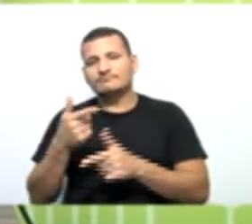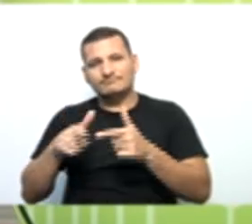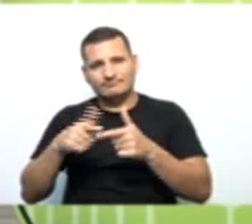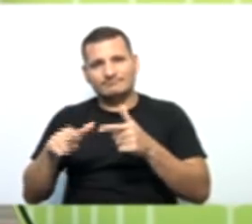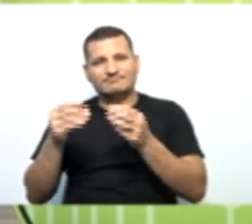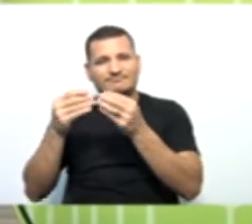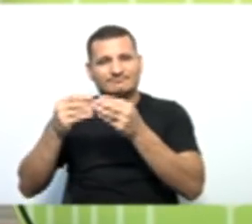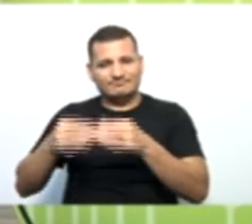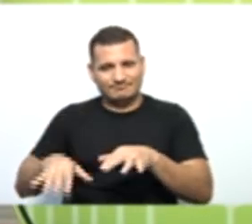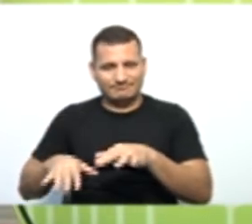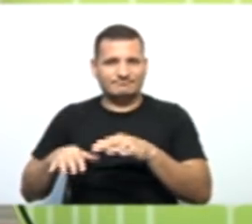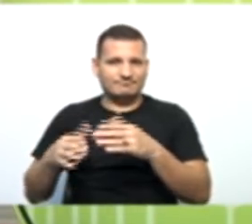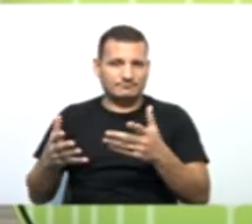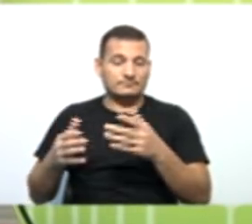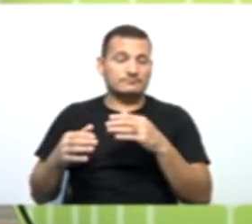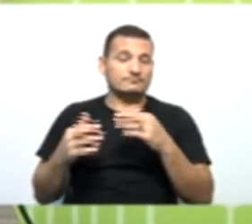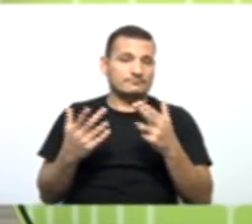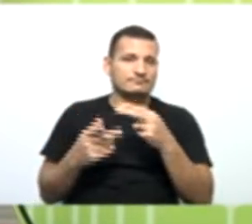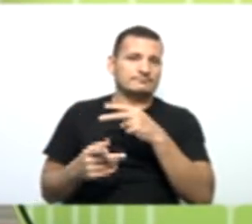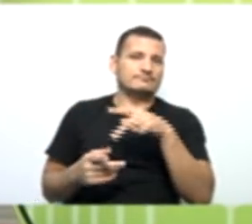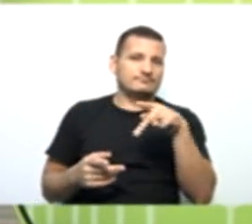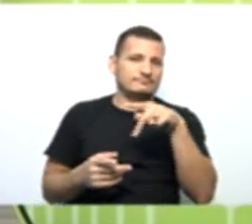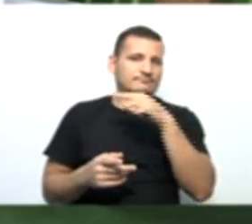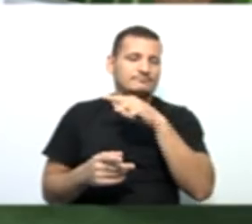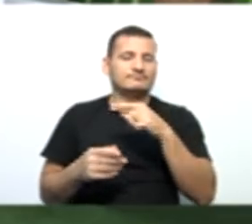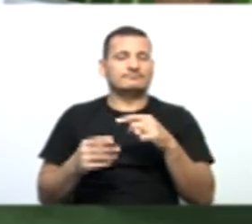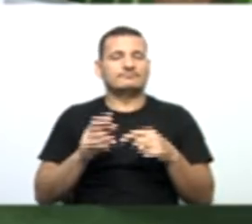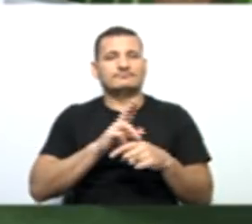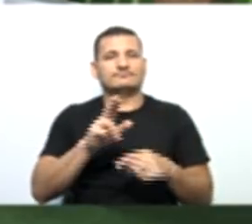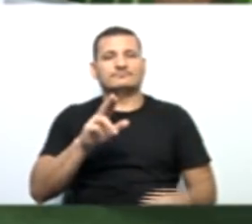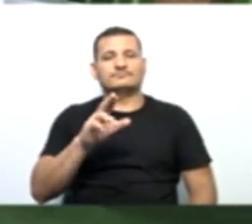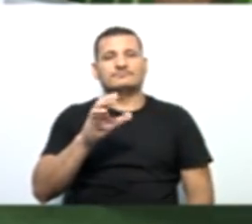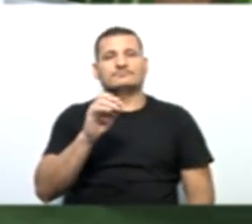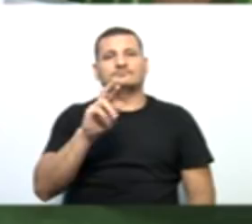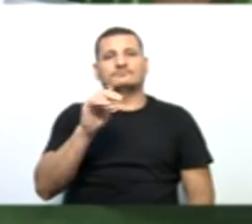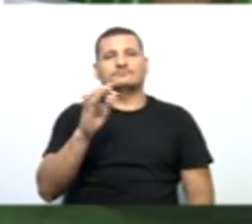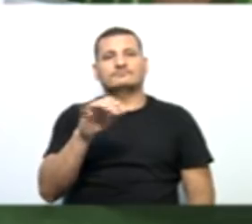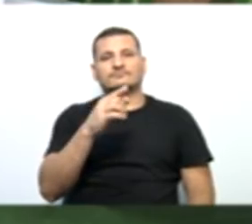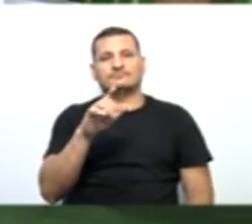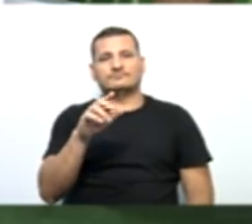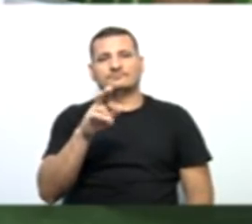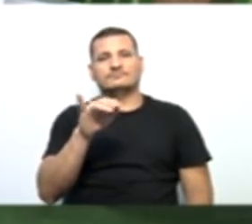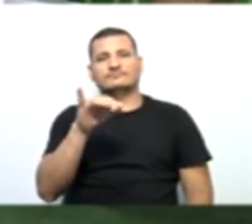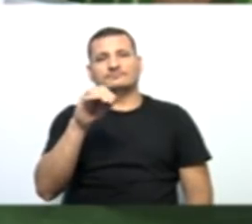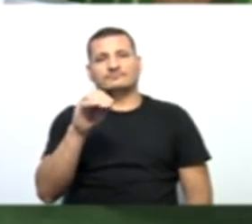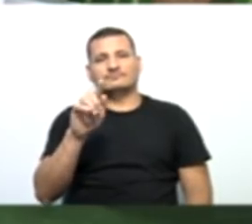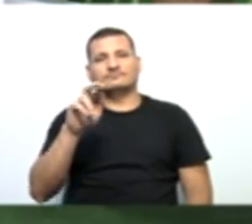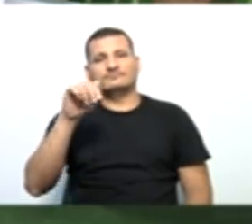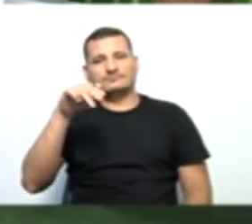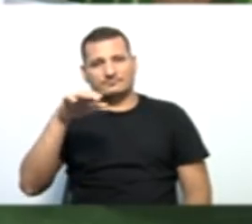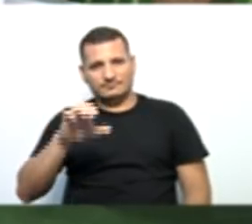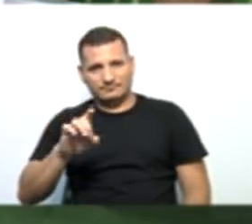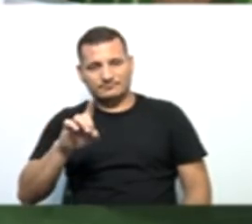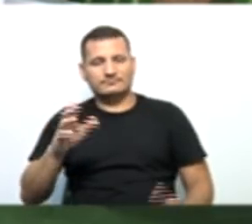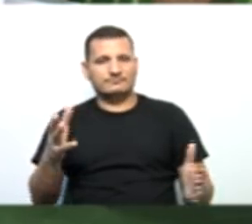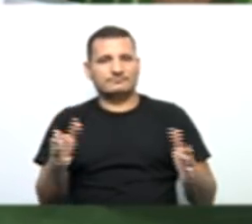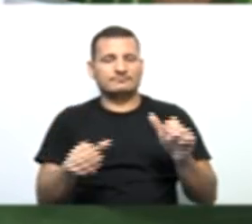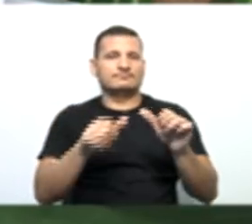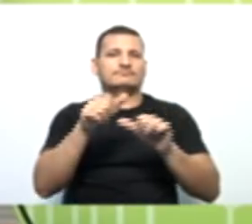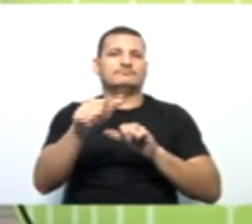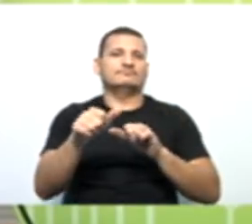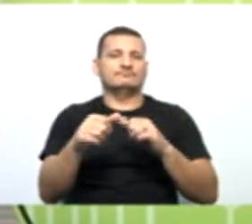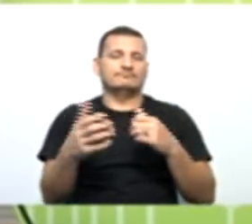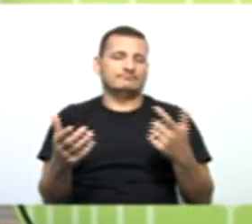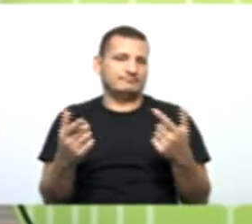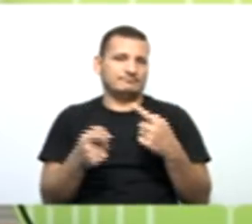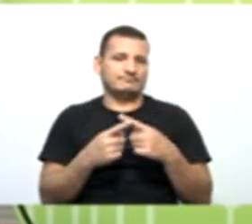como Coração, não é, professora? Coração do Rio Grande, porque ela fica exatamente no centro, né? No centro de Rio Grande. Vai voltar a ser o Coração, com certeza. As pessoas vão